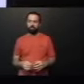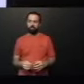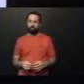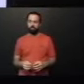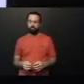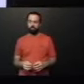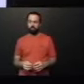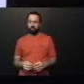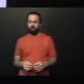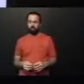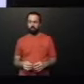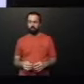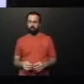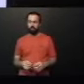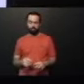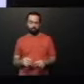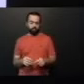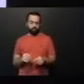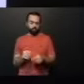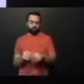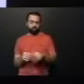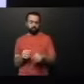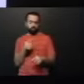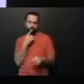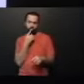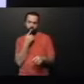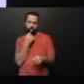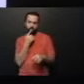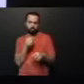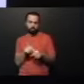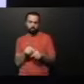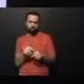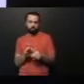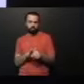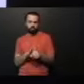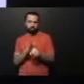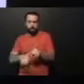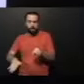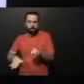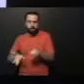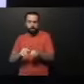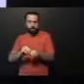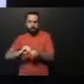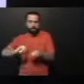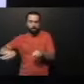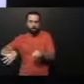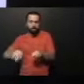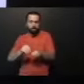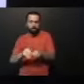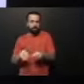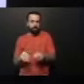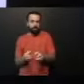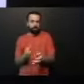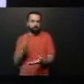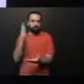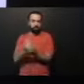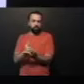Deixe. Arranque os cabinhos, corte os morangos ao meio e reserve.